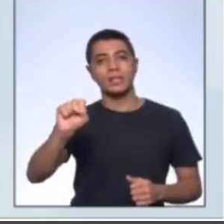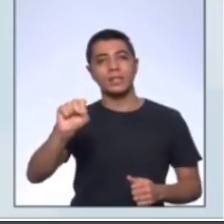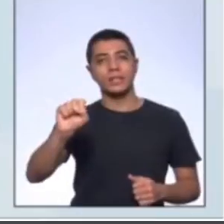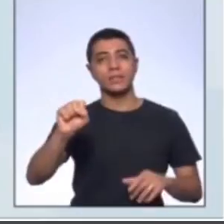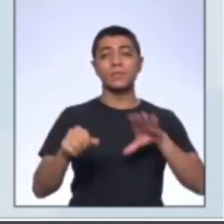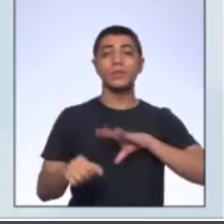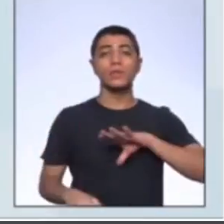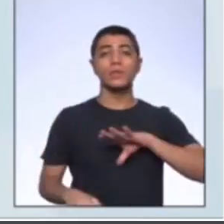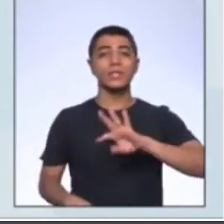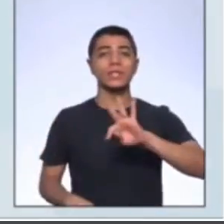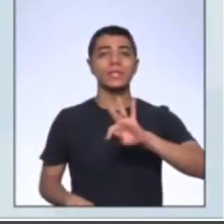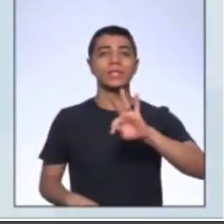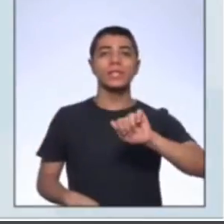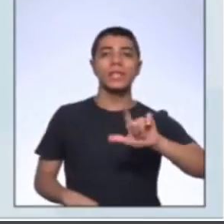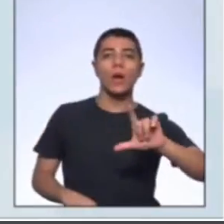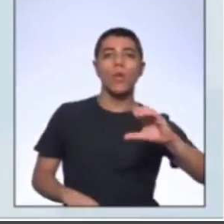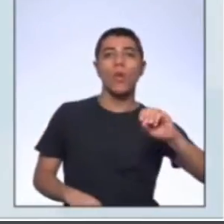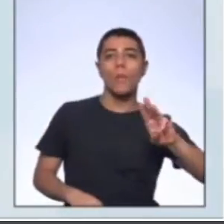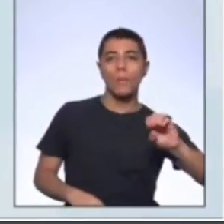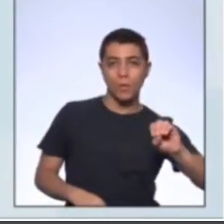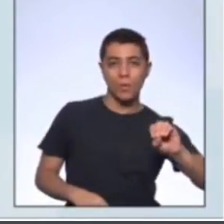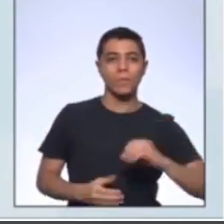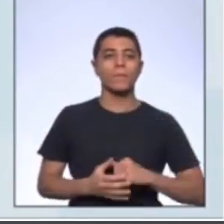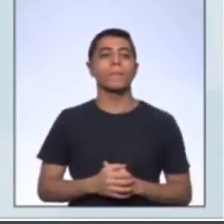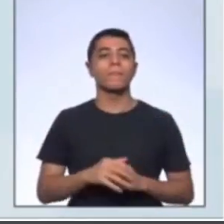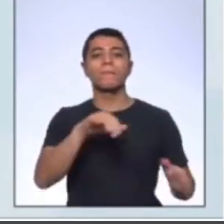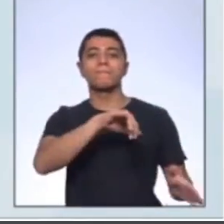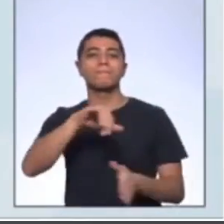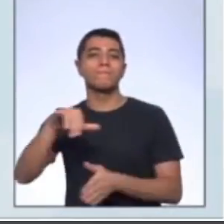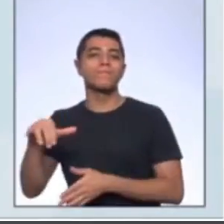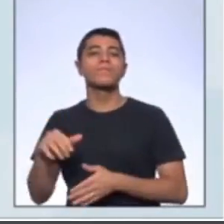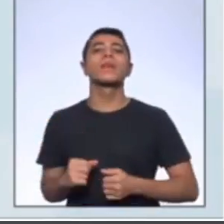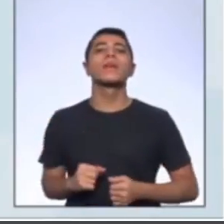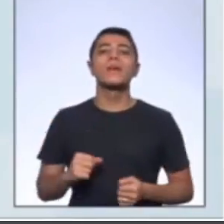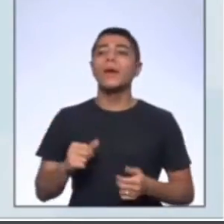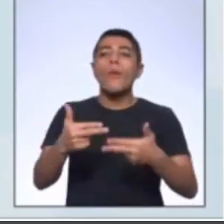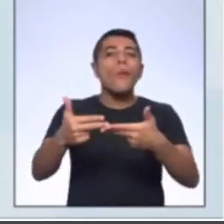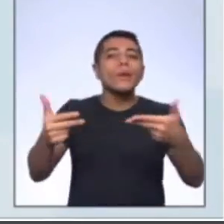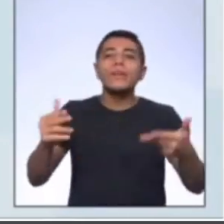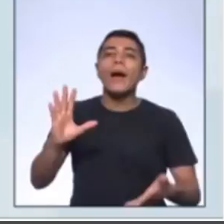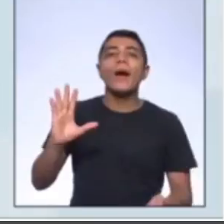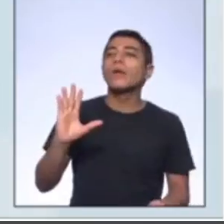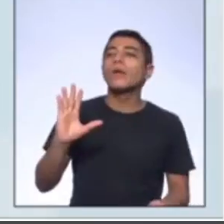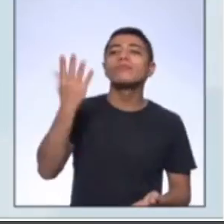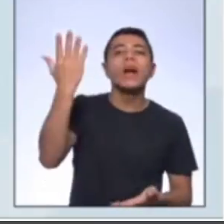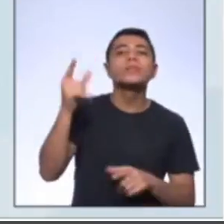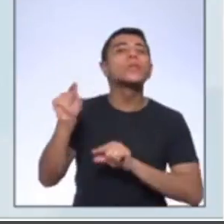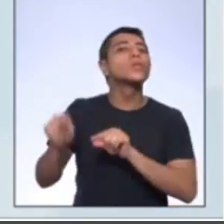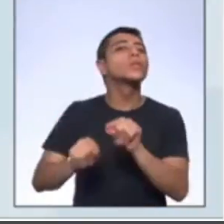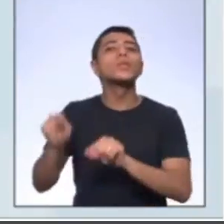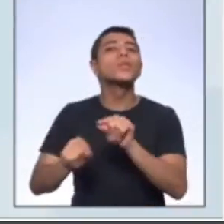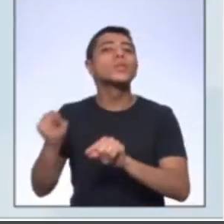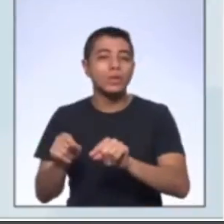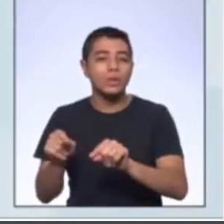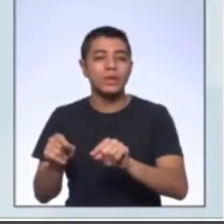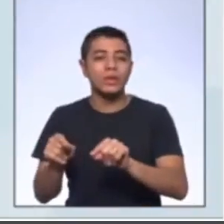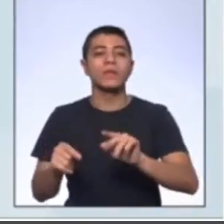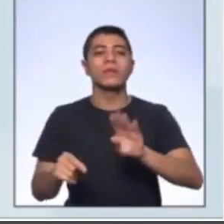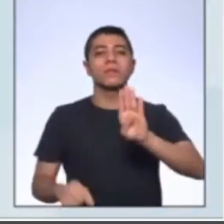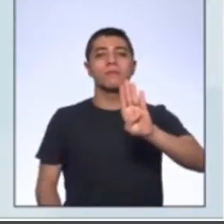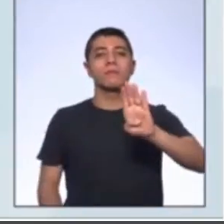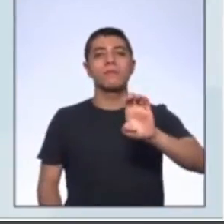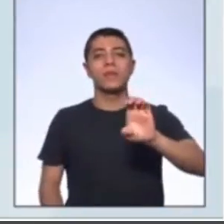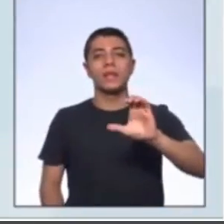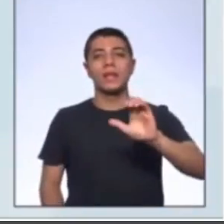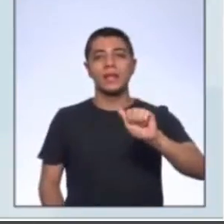causa a gente usa o vozes because ele pode vir junto com a promoçãozinha off because love e aí fica por causa de